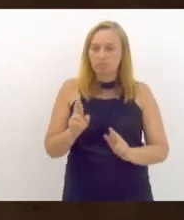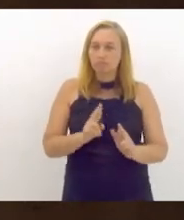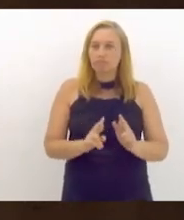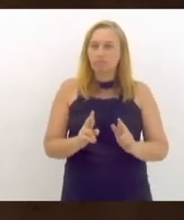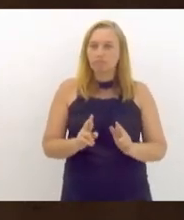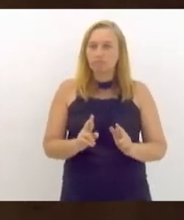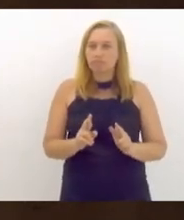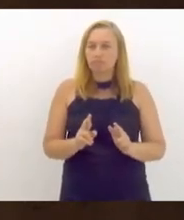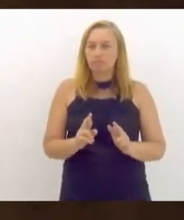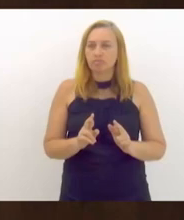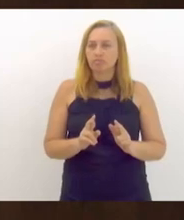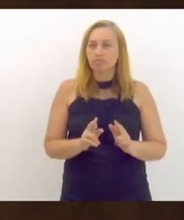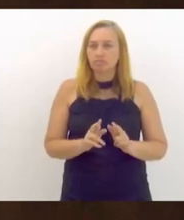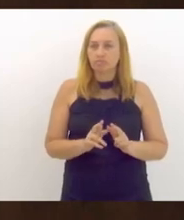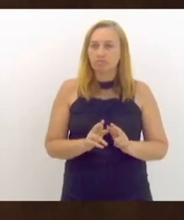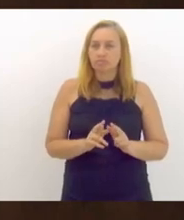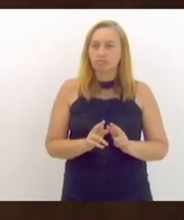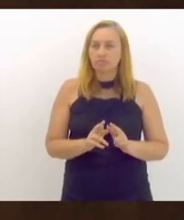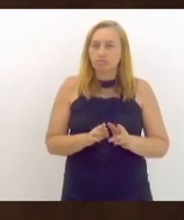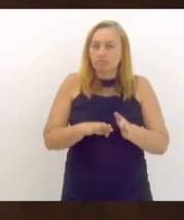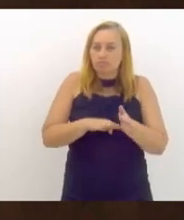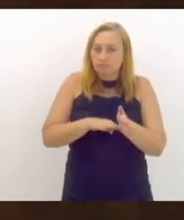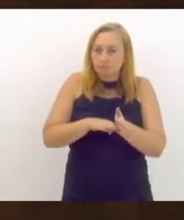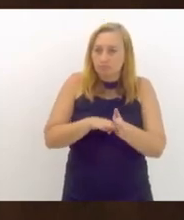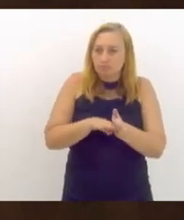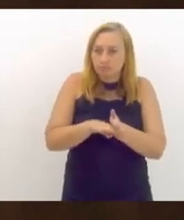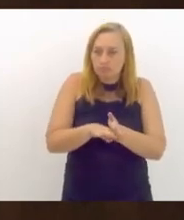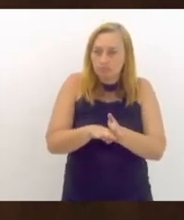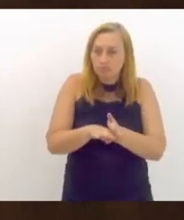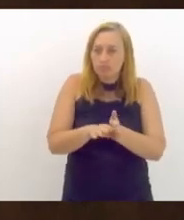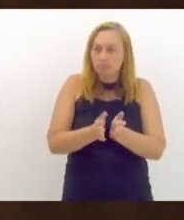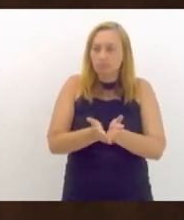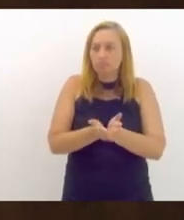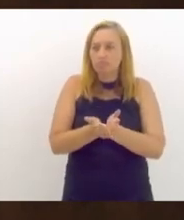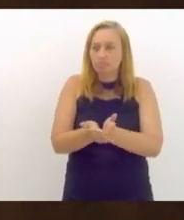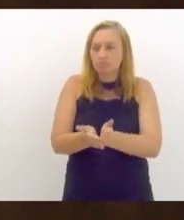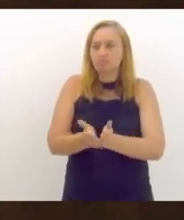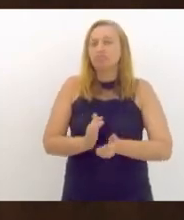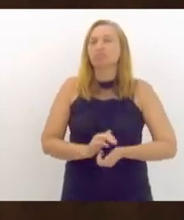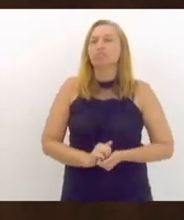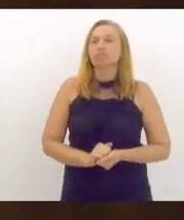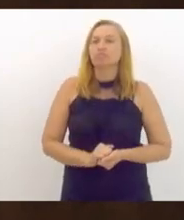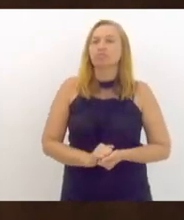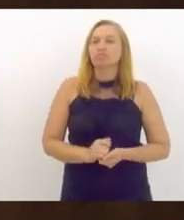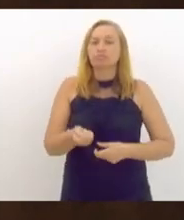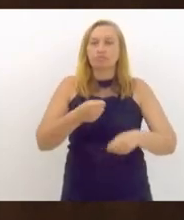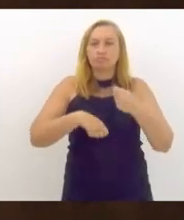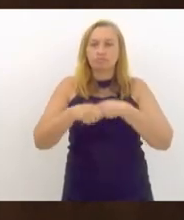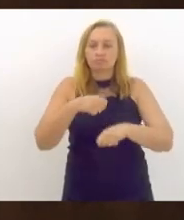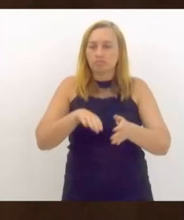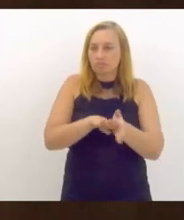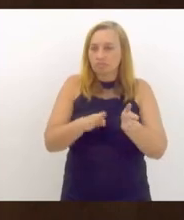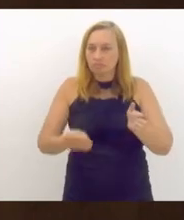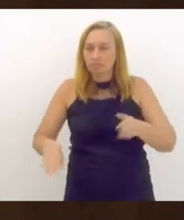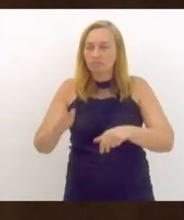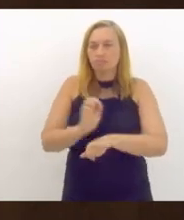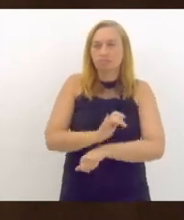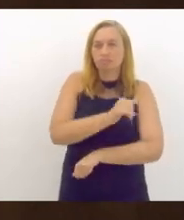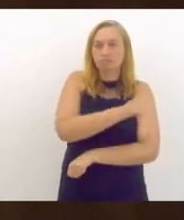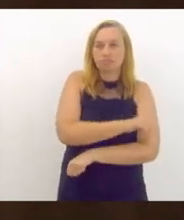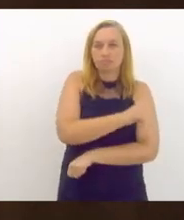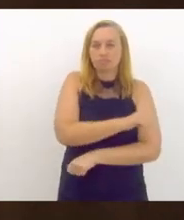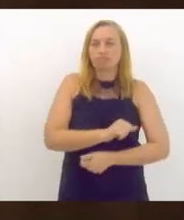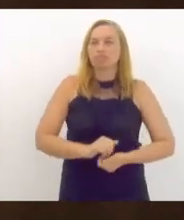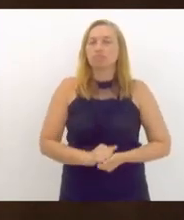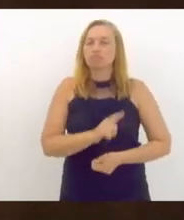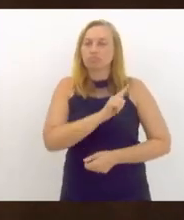das embarcações e ativos marítimos offshore em alinhamento com a denominada economia do mar no Estado do Rio de Janeiro, a